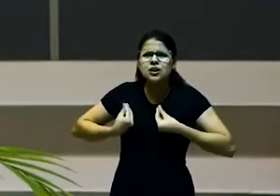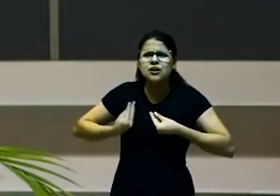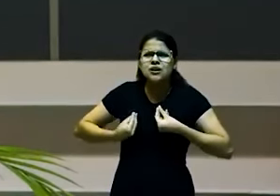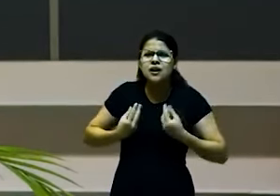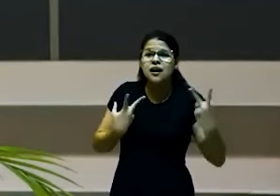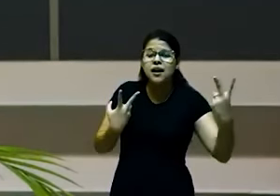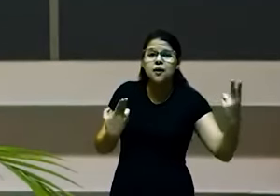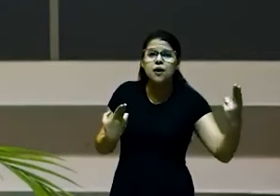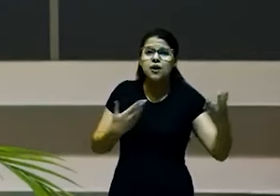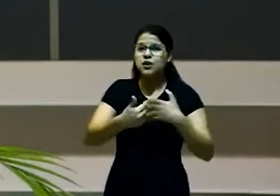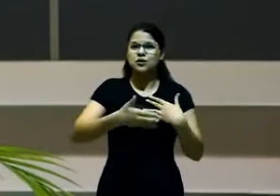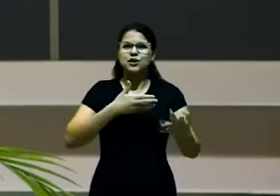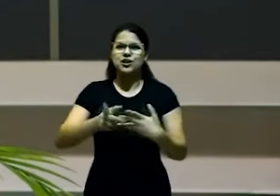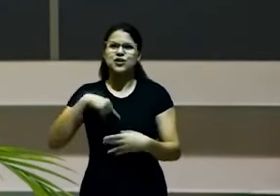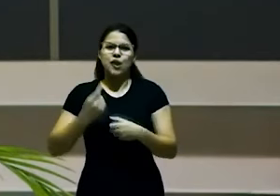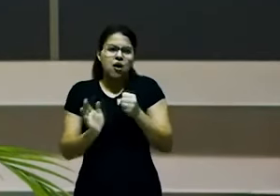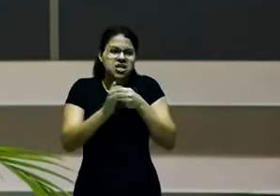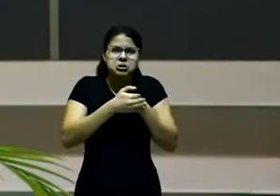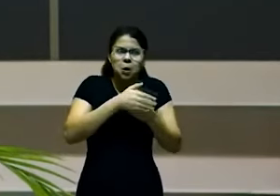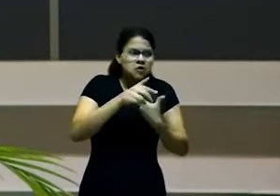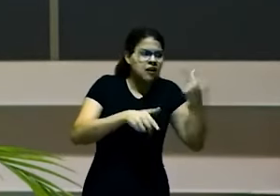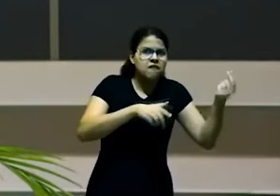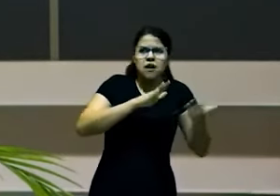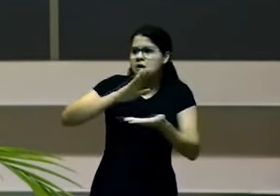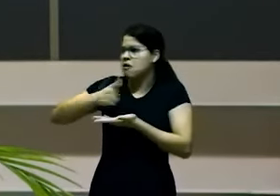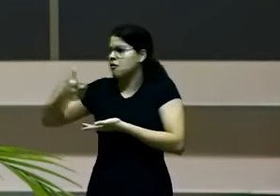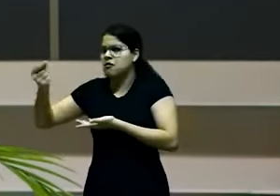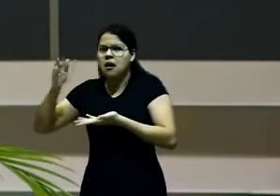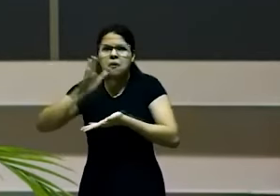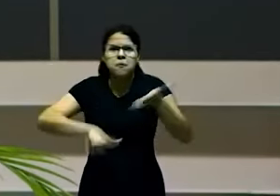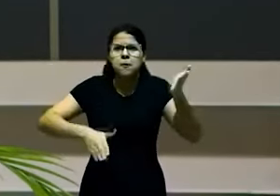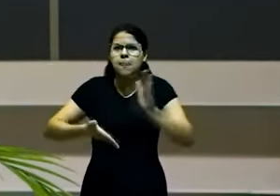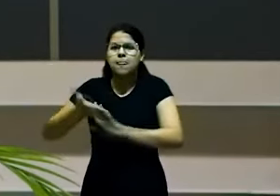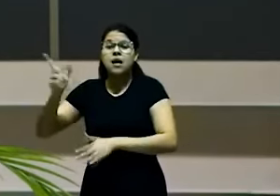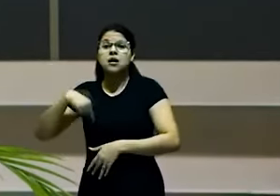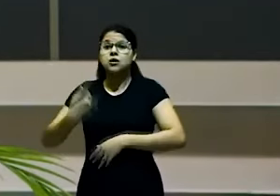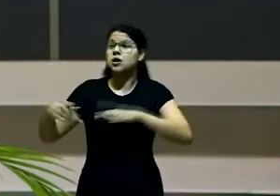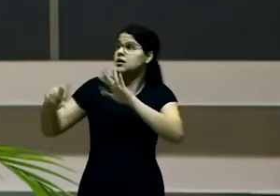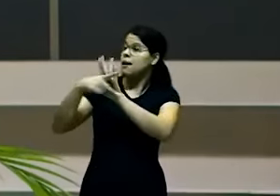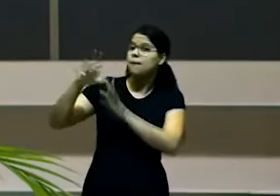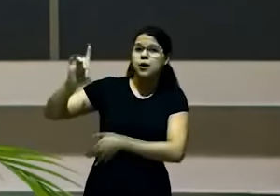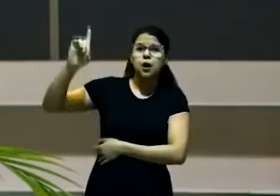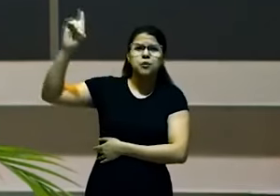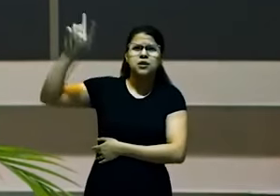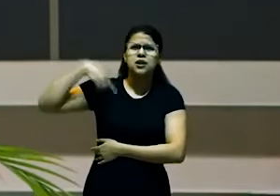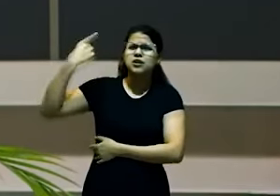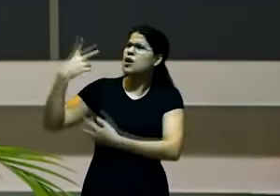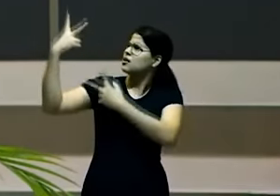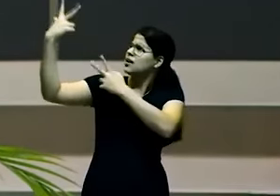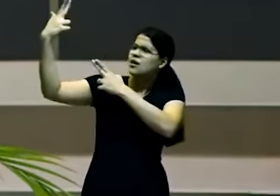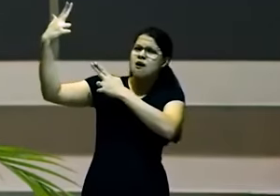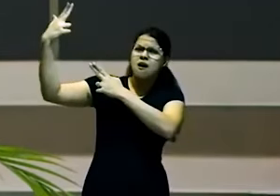irmãos não adianta a gente correr para lugar nenhum porque nós somos dele parecemos com ele a nossa